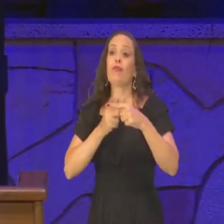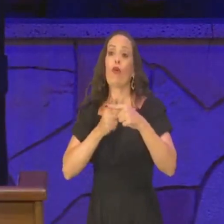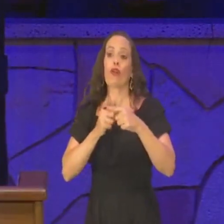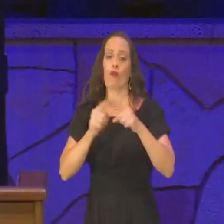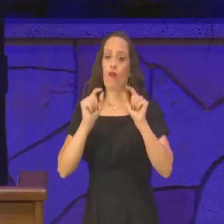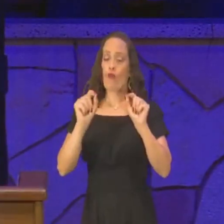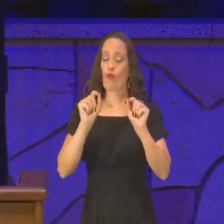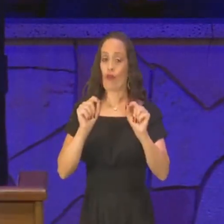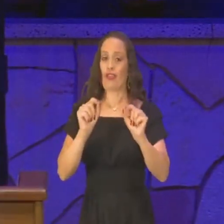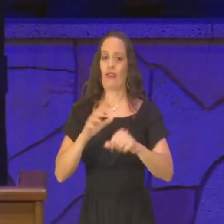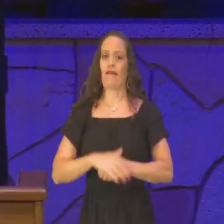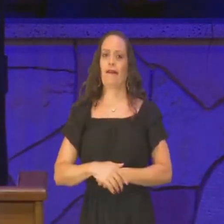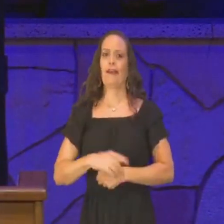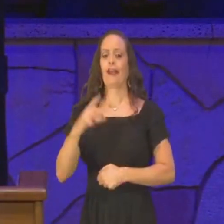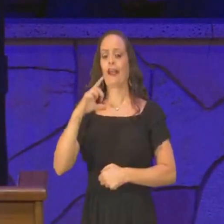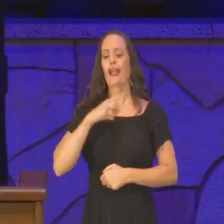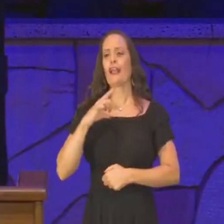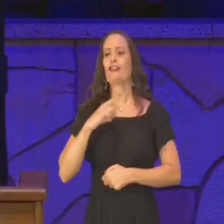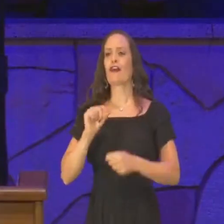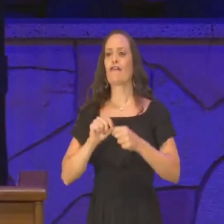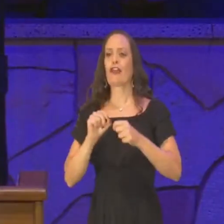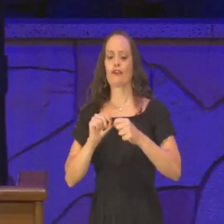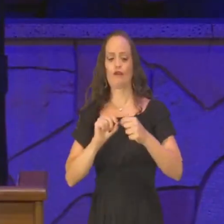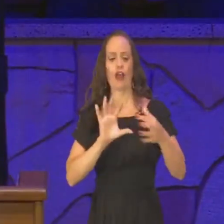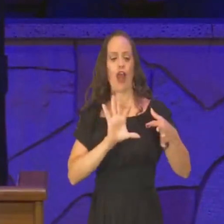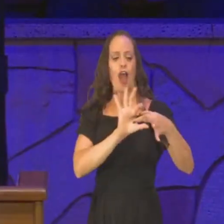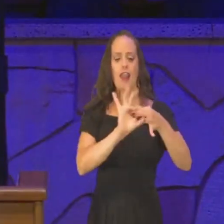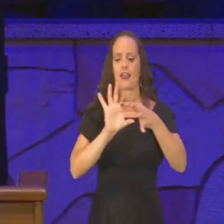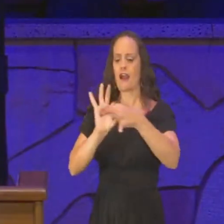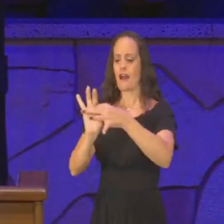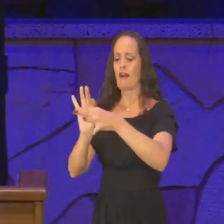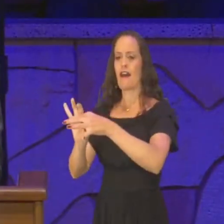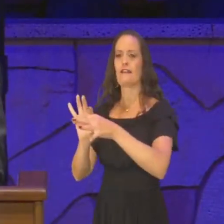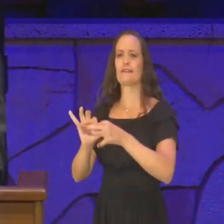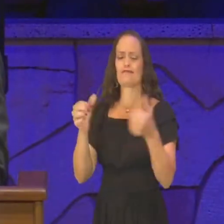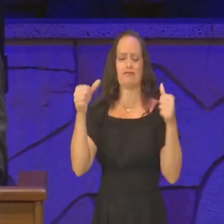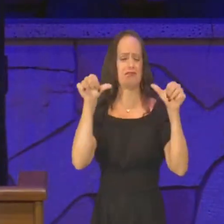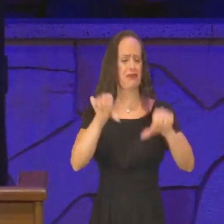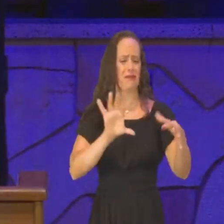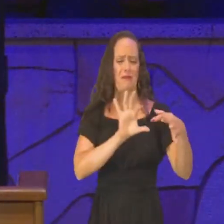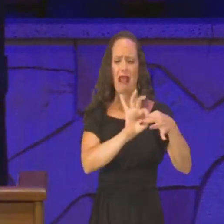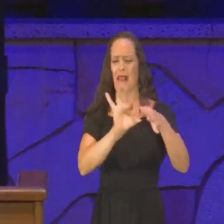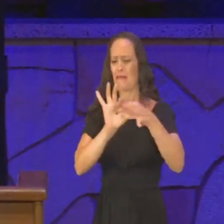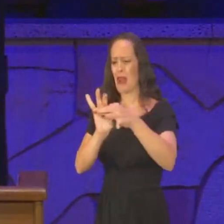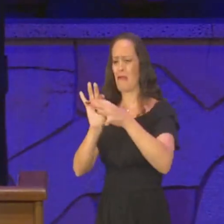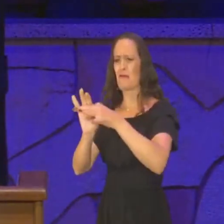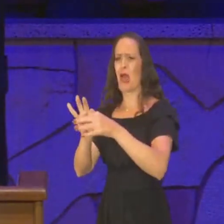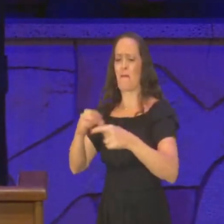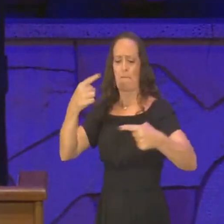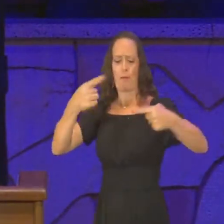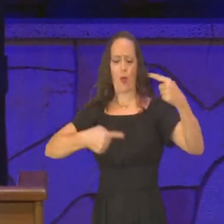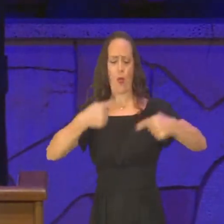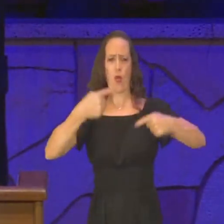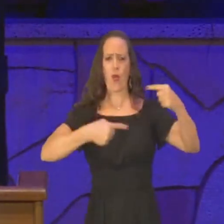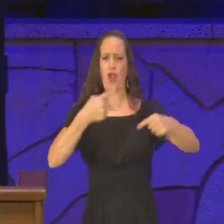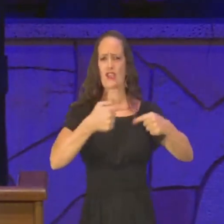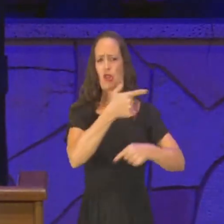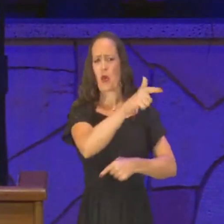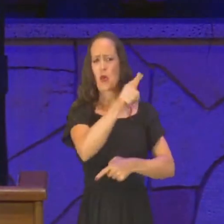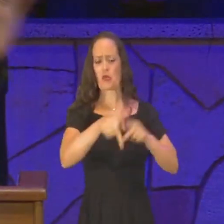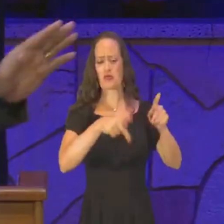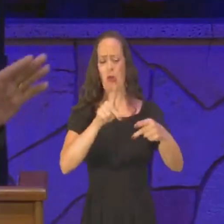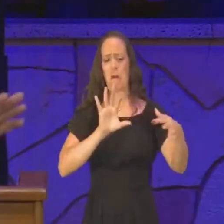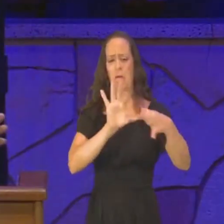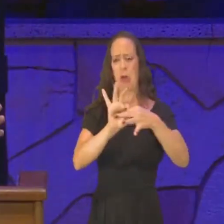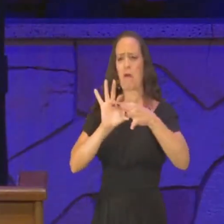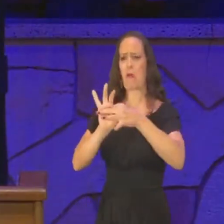estabelecido alianças que foram alianças terríveis, alianças políticas que não apontaram para